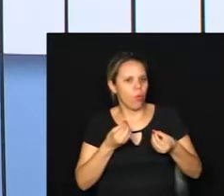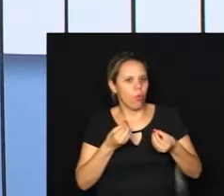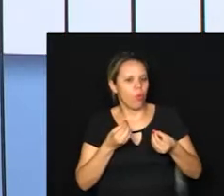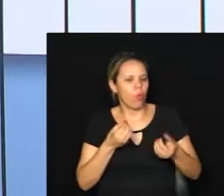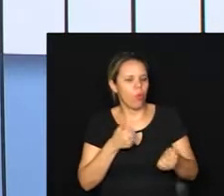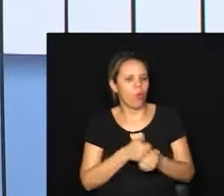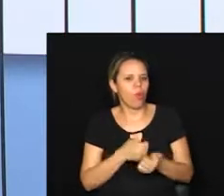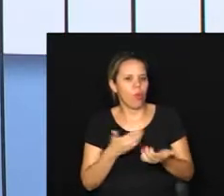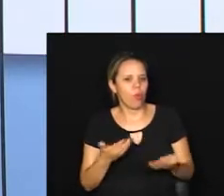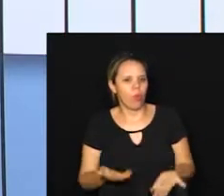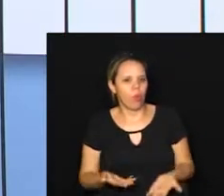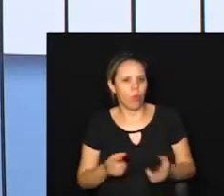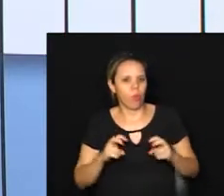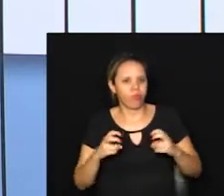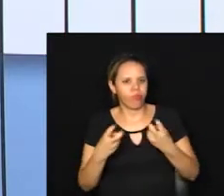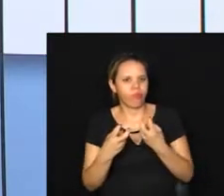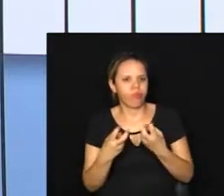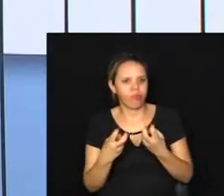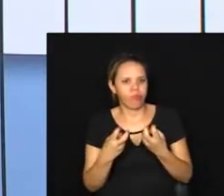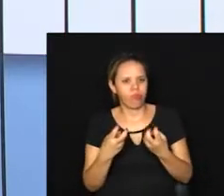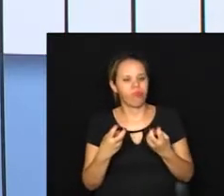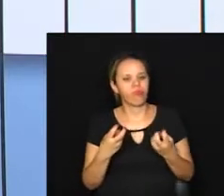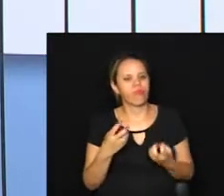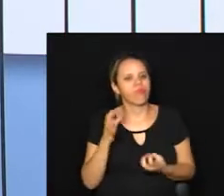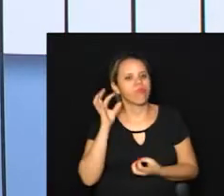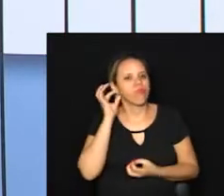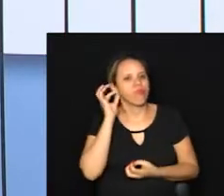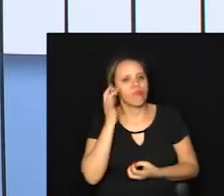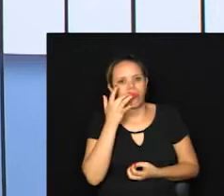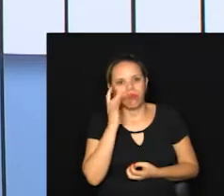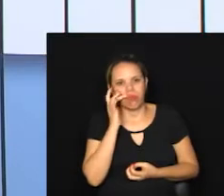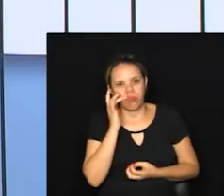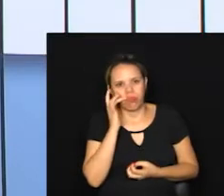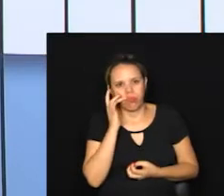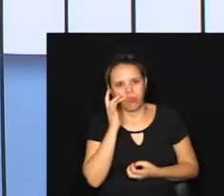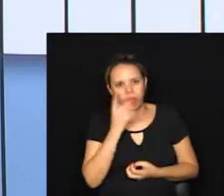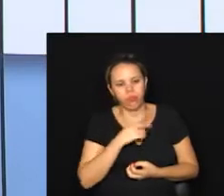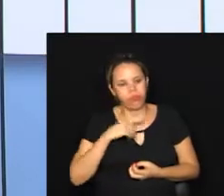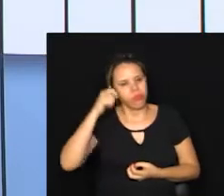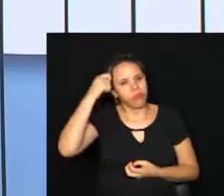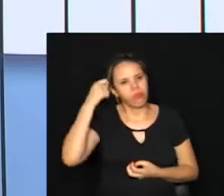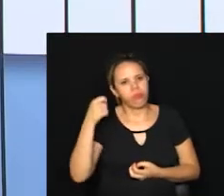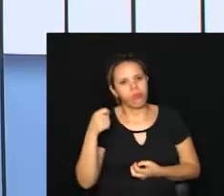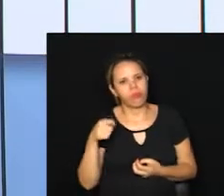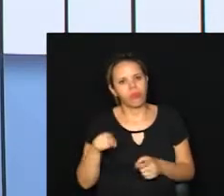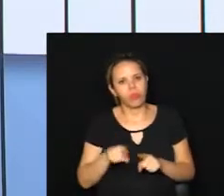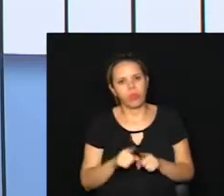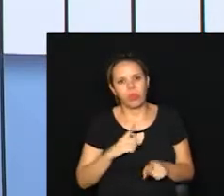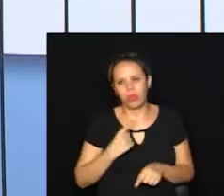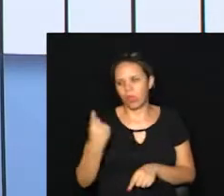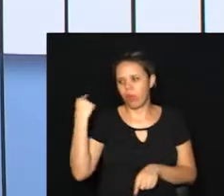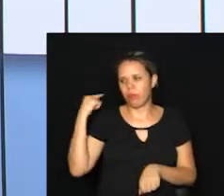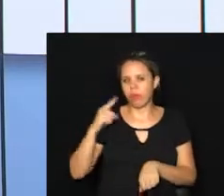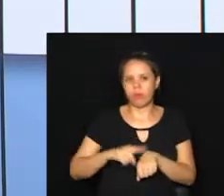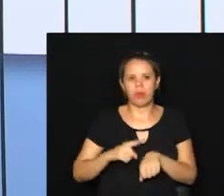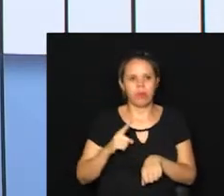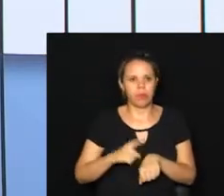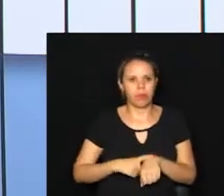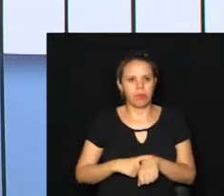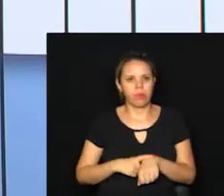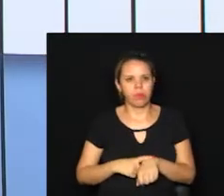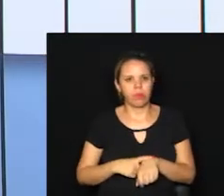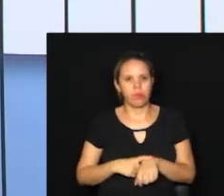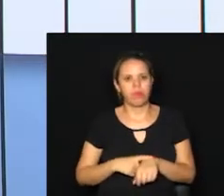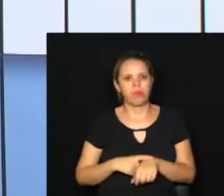redor aí dos estádios, tanto do Brinco de Ouro quanto do Majestoso, justamente porque a gente teve aquele momento lá no derby do